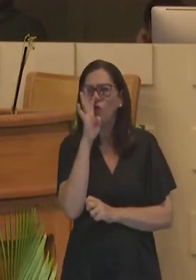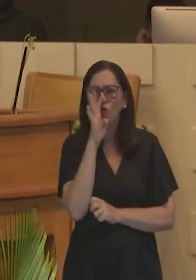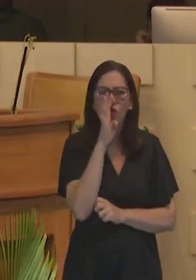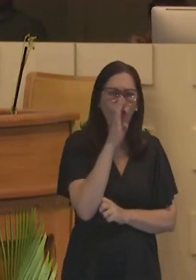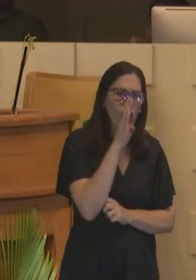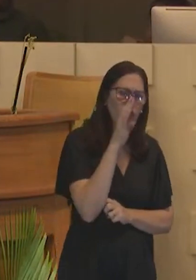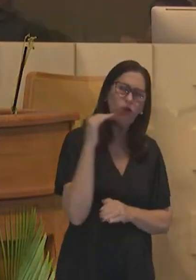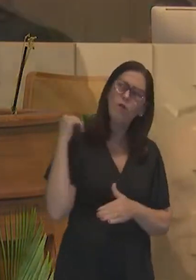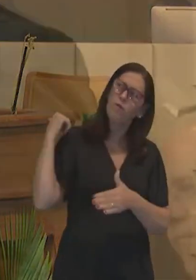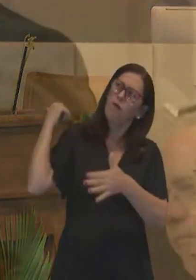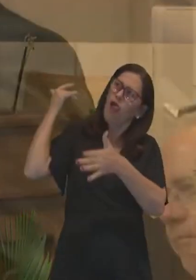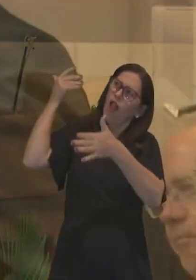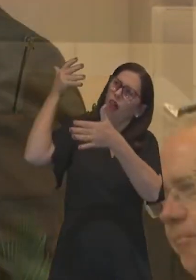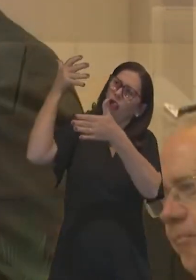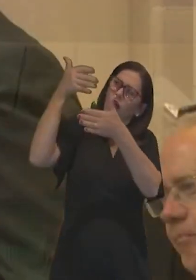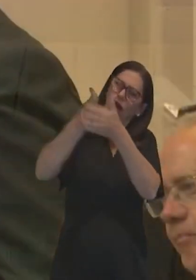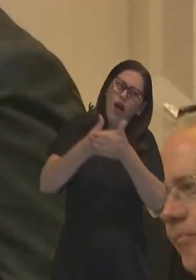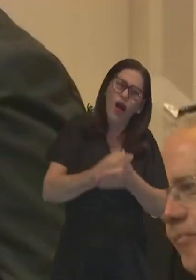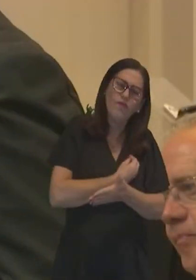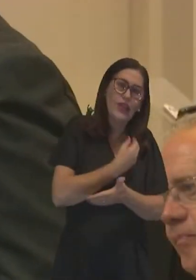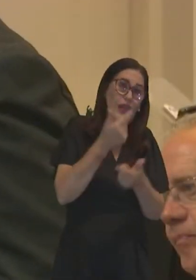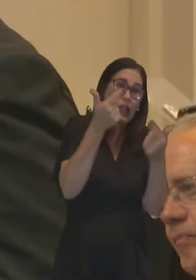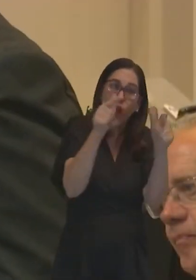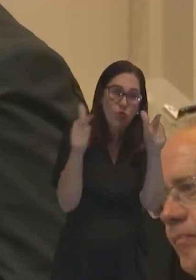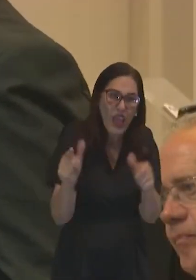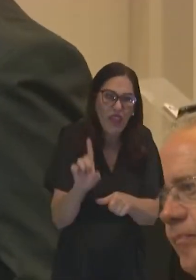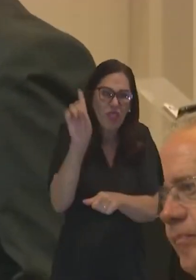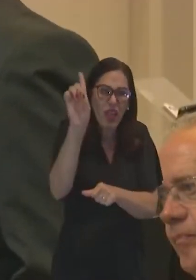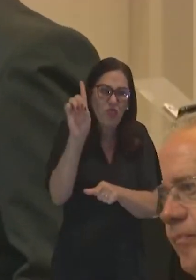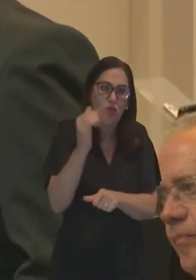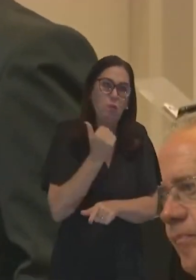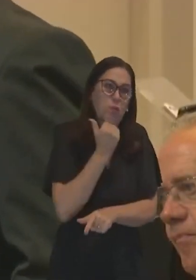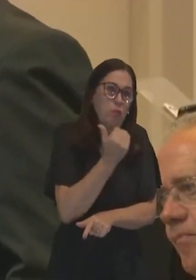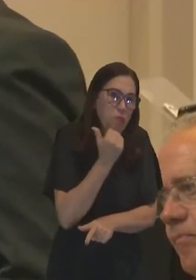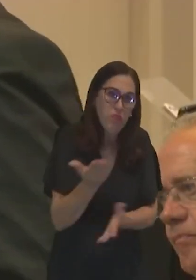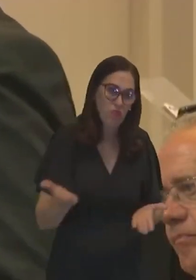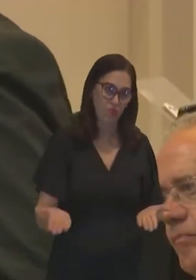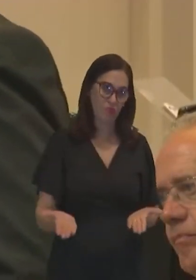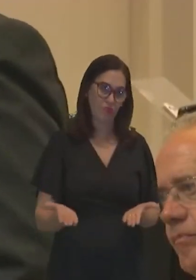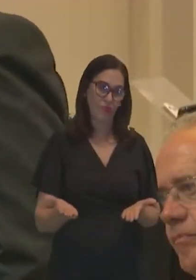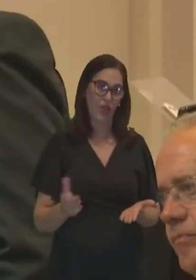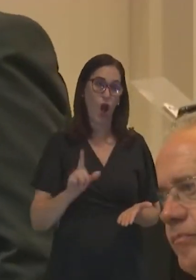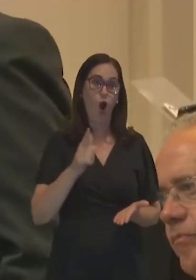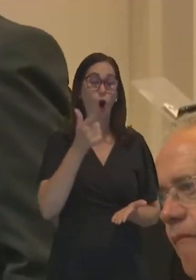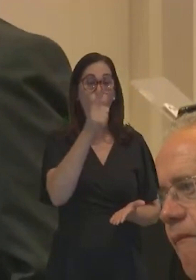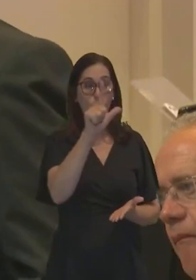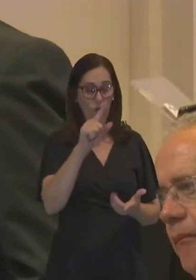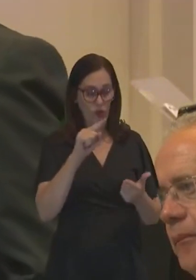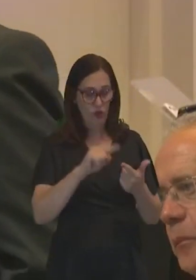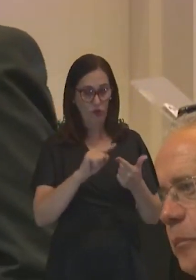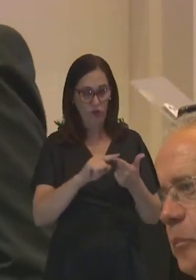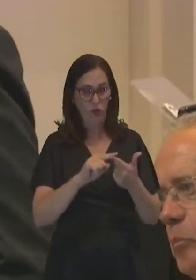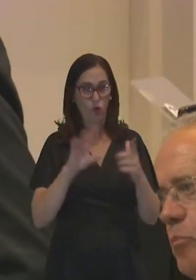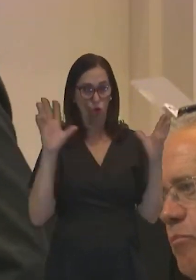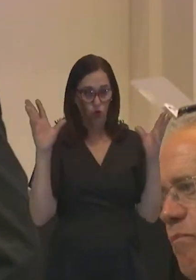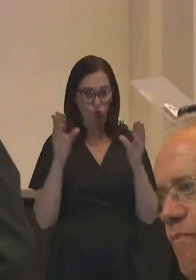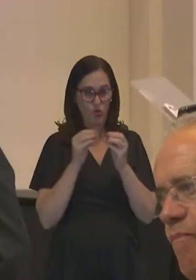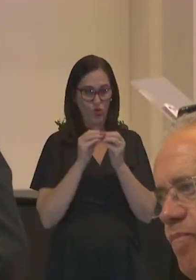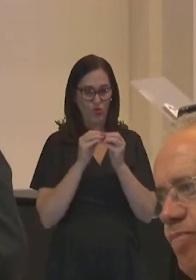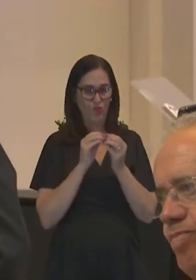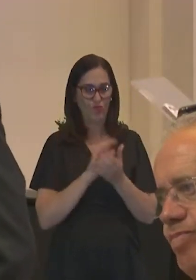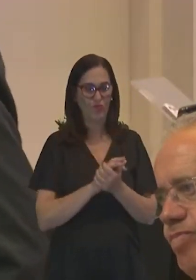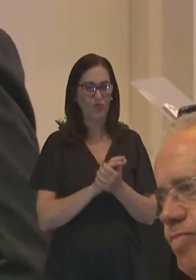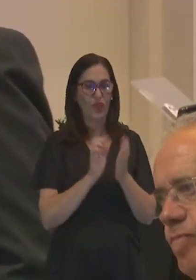havia feito. A vida sem Deus não vale a pena. Outra conclusão que ele chegou está ali